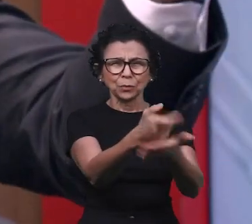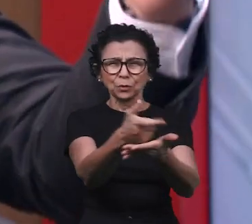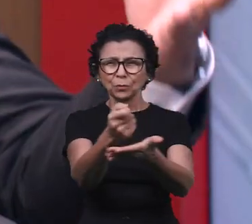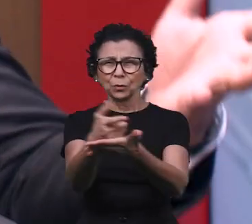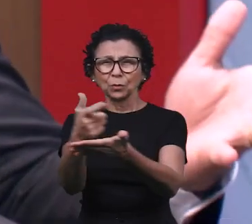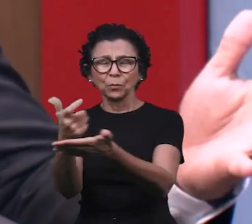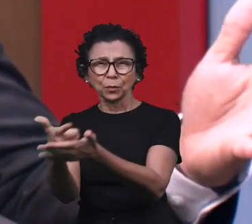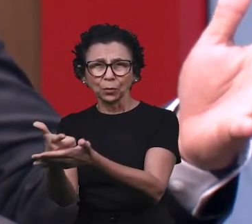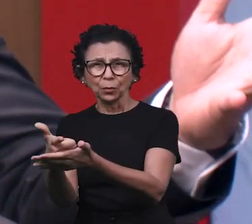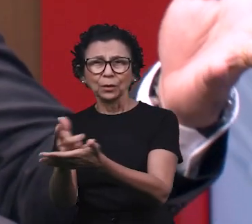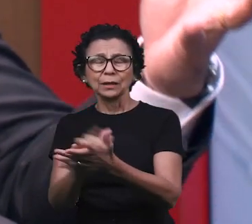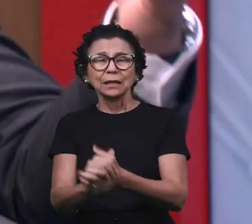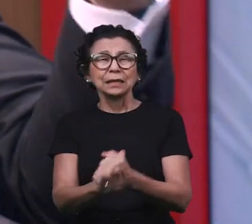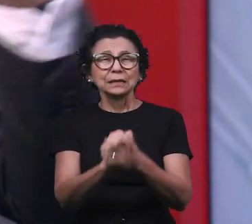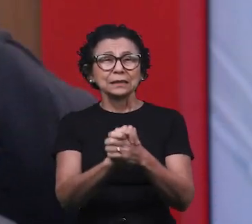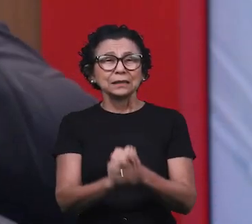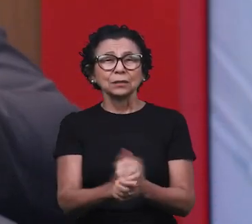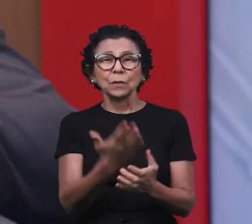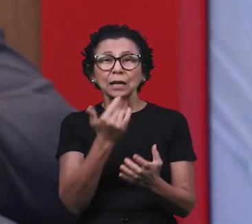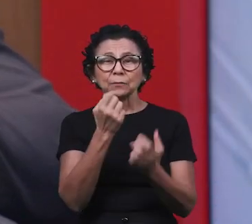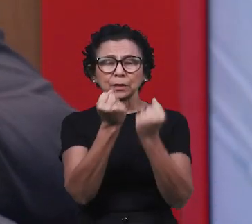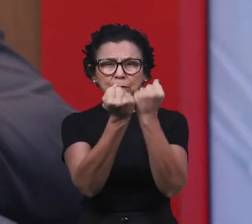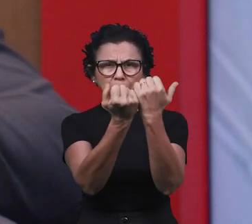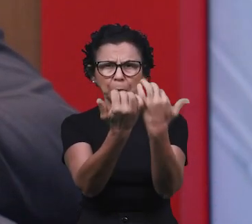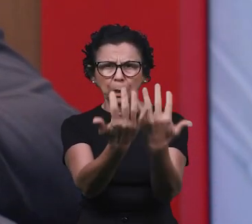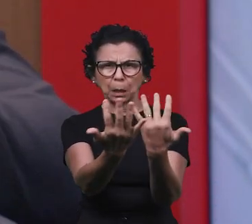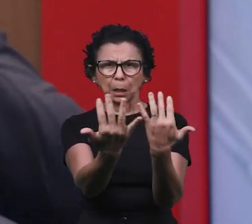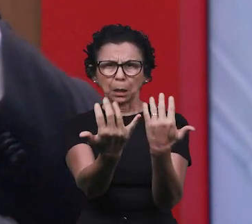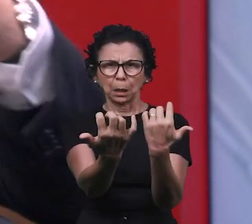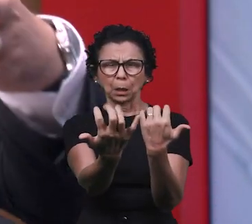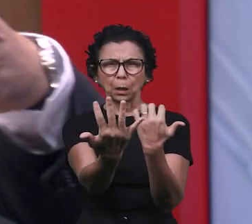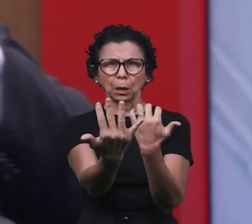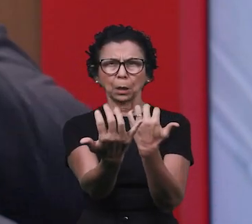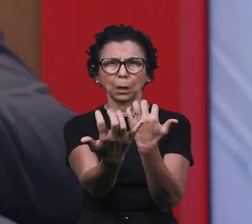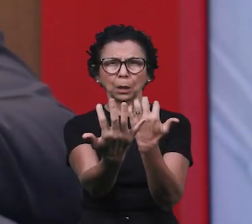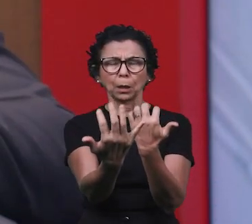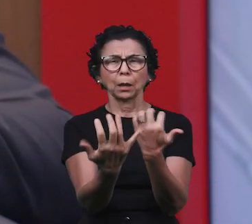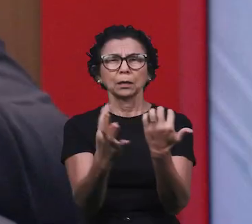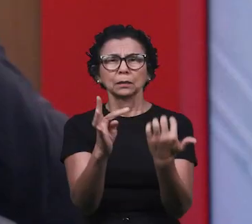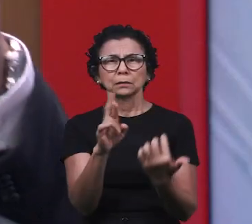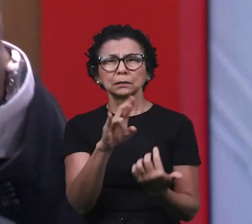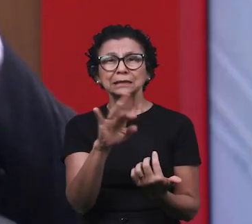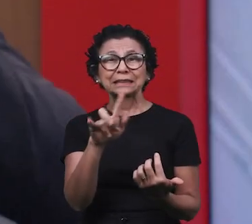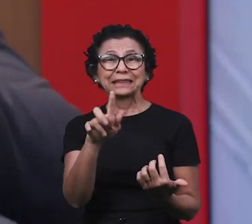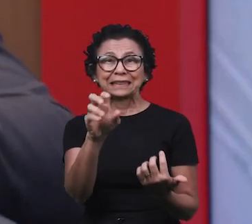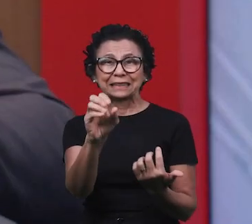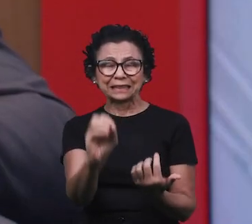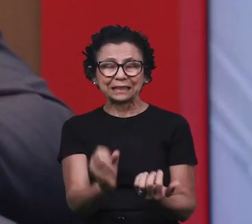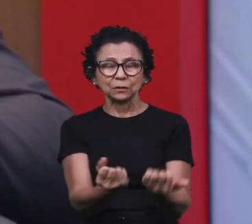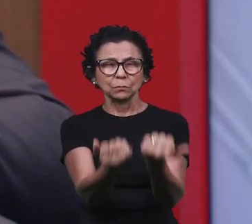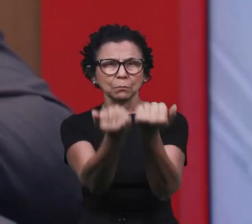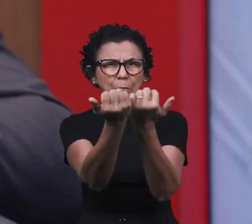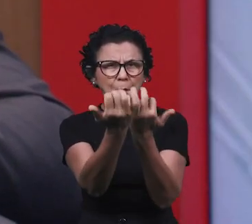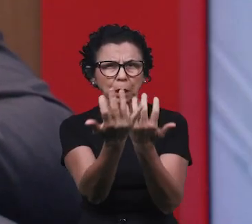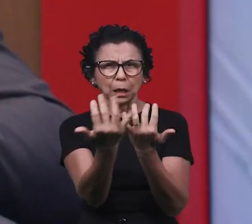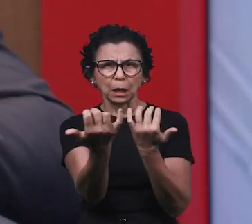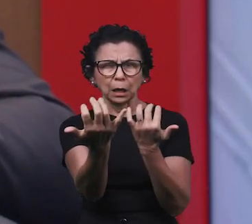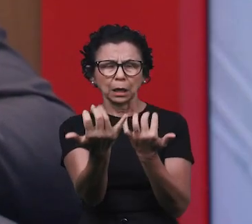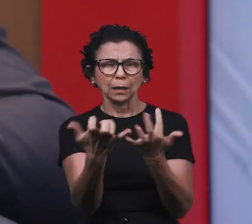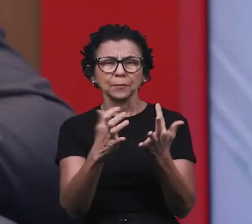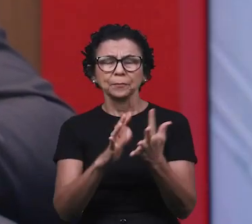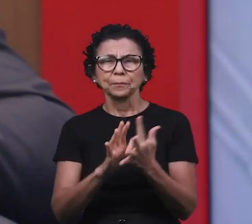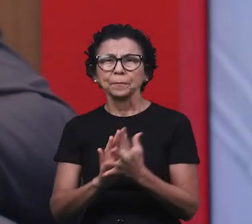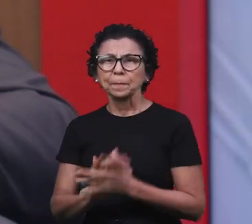muitas terras e tinha muito trigo. Aquele povo que estava ali não estava carregando. Olha, estão carregando porque